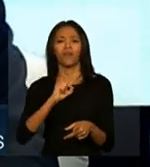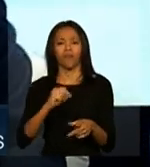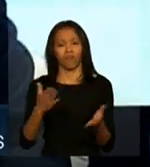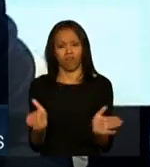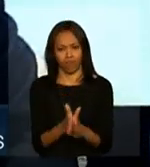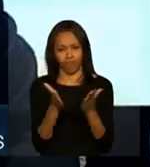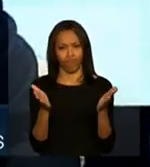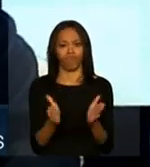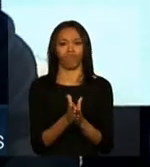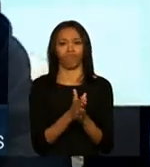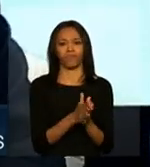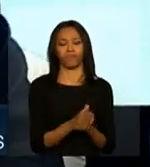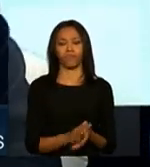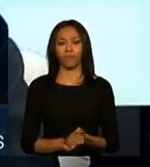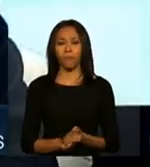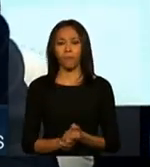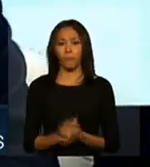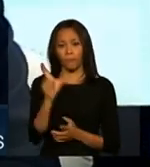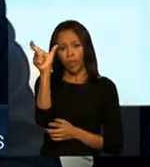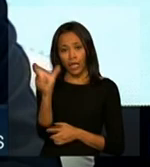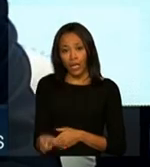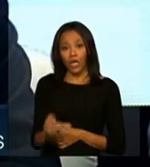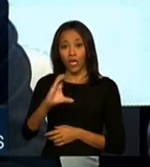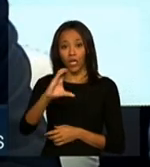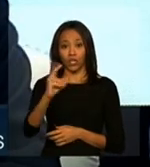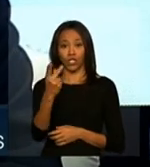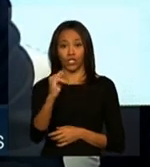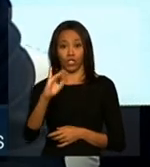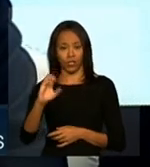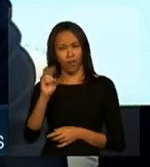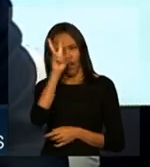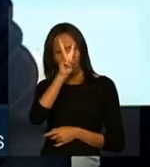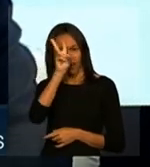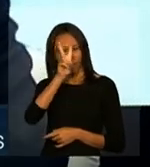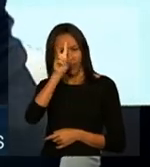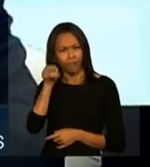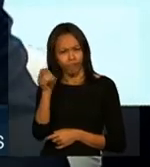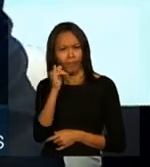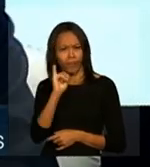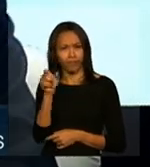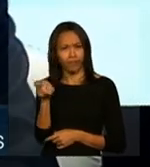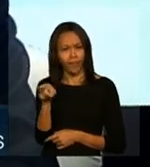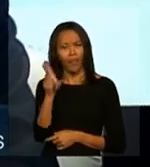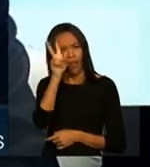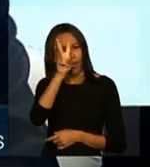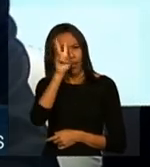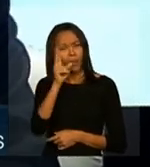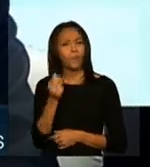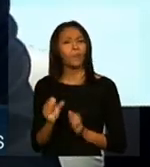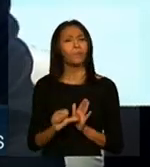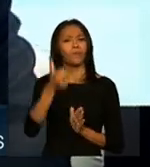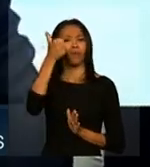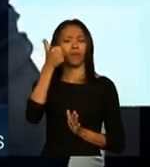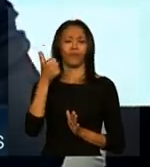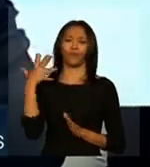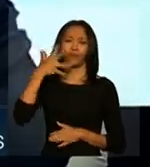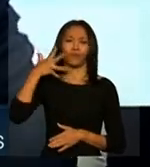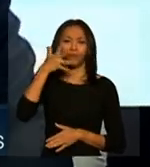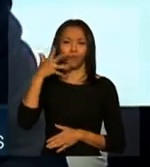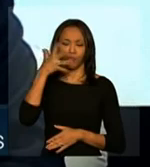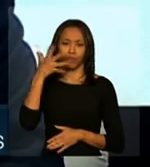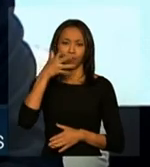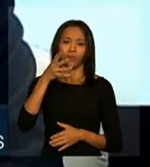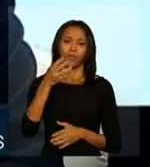frágeis. E o Chico lembra que também, no primeiro plano, no primeiro discussão do Conselho,